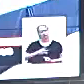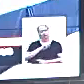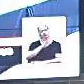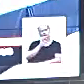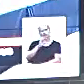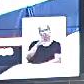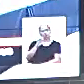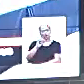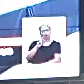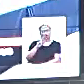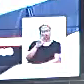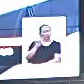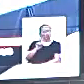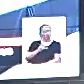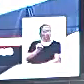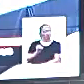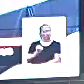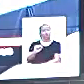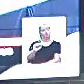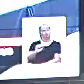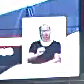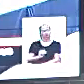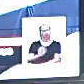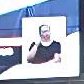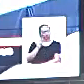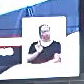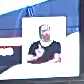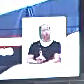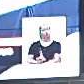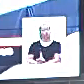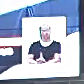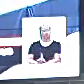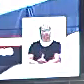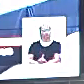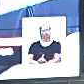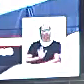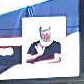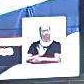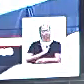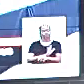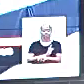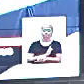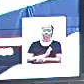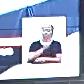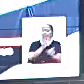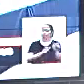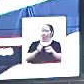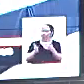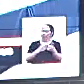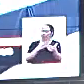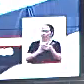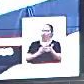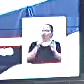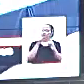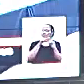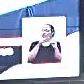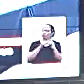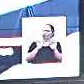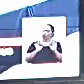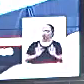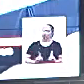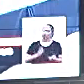tipo de coisa a defesa do cidadão do cidadão que possui qualquer tipo de deficiência isso não vai aí acabar vocês